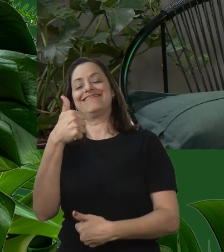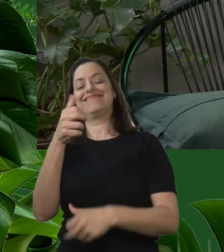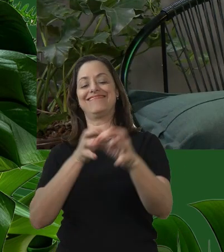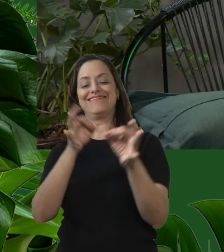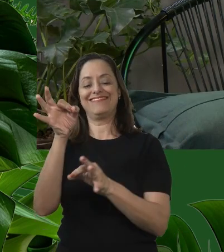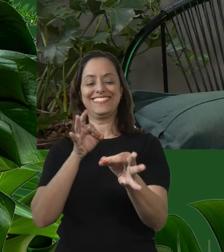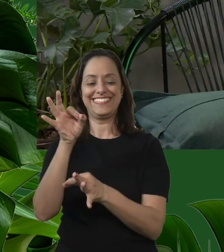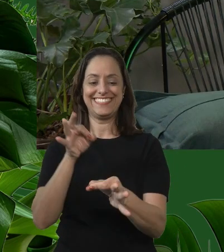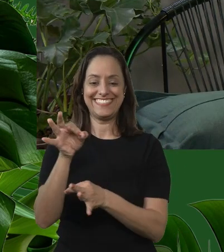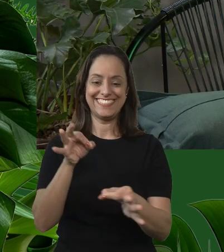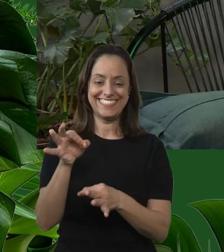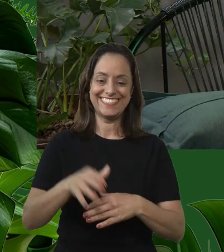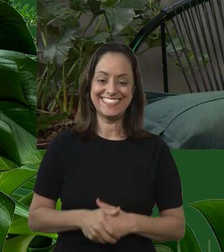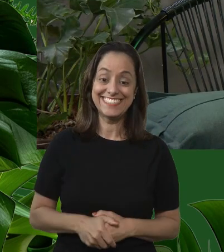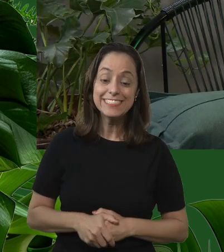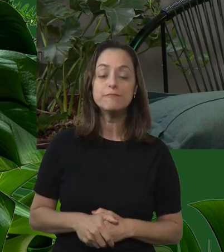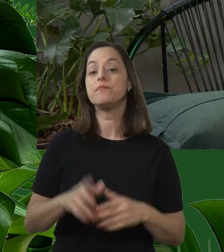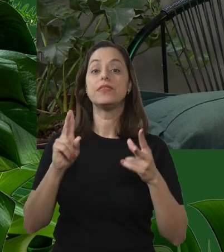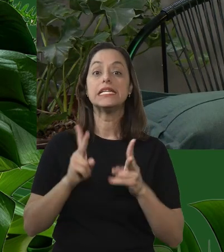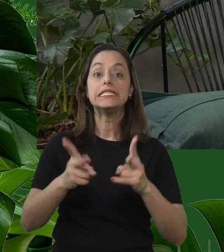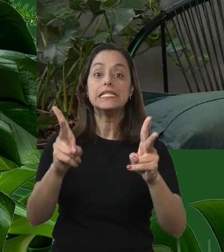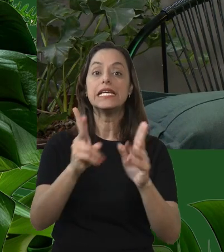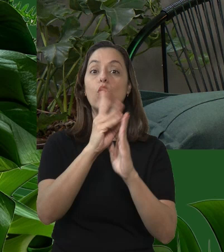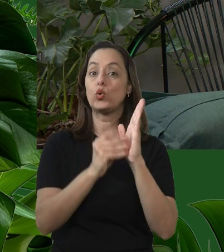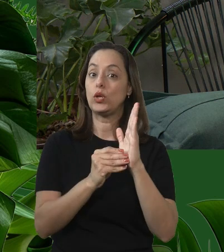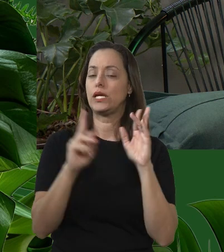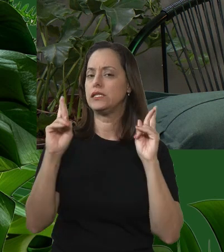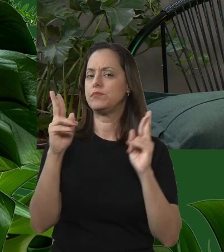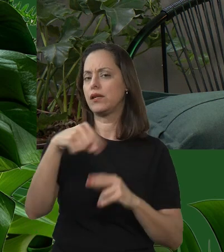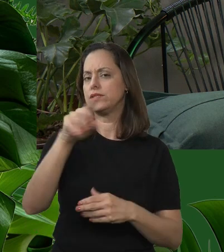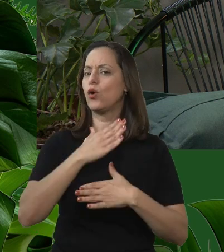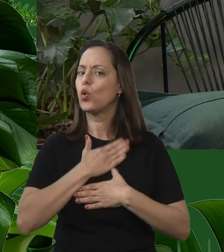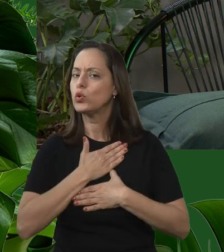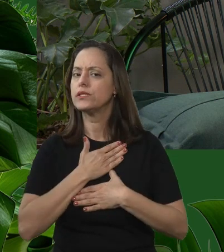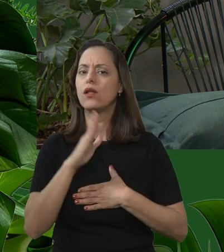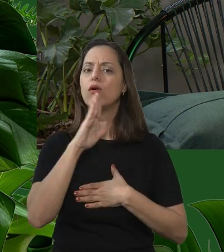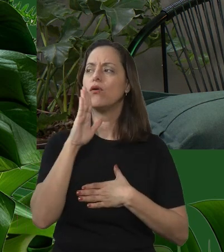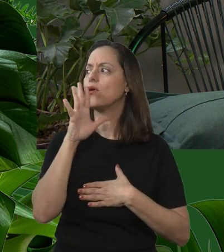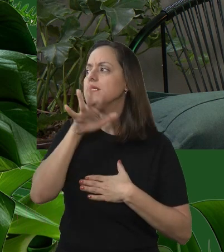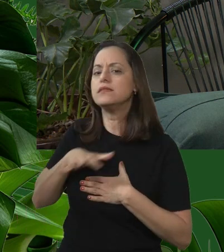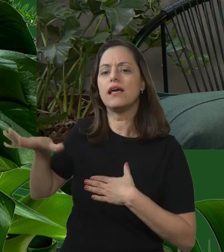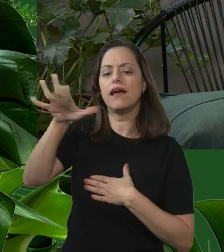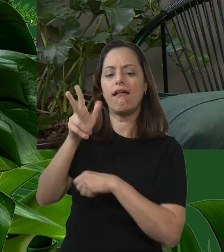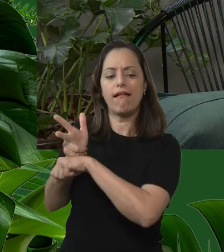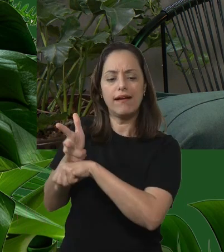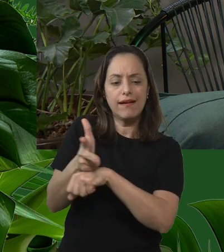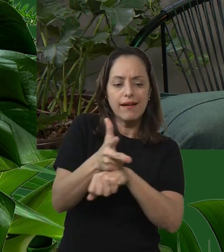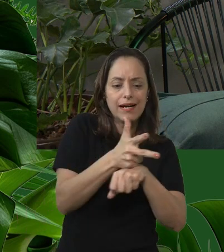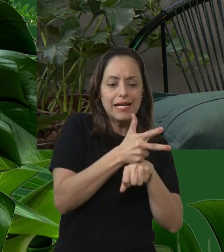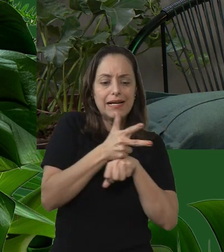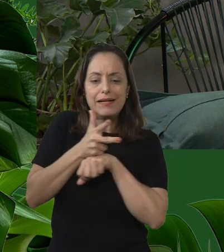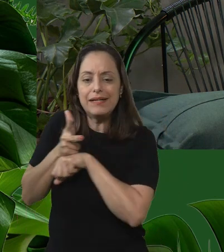Aê! Gente, é isso. Vamos seguir com os nossos conteúdos. Espero que vocês tenham gostado de conhecer um pouquinho dos bastidores aqui. Sempre bom a